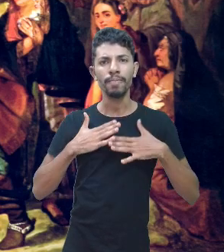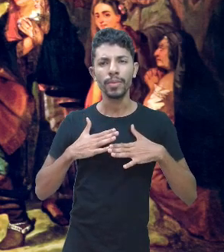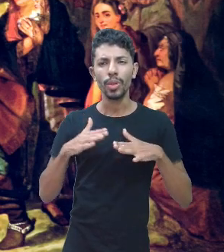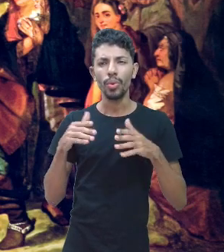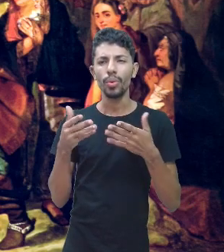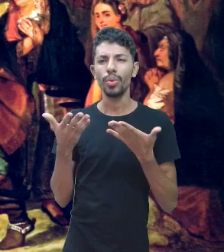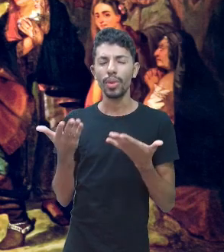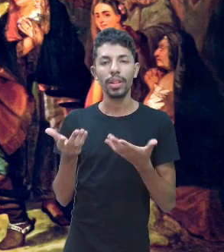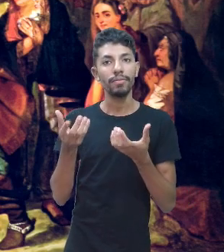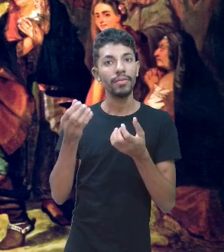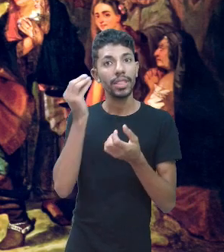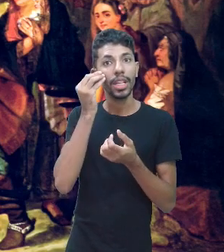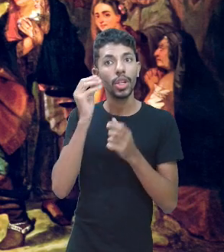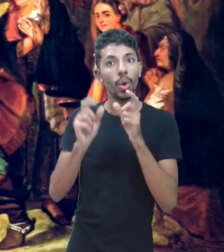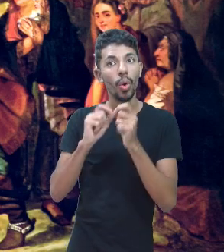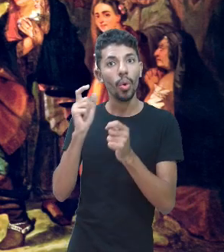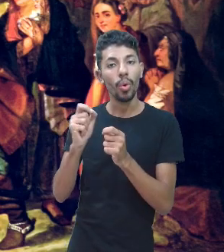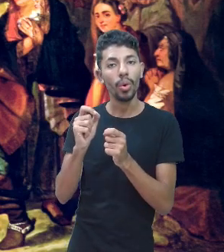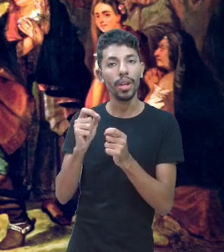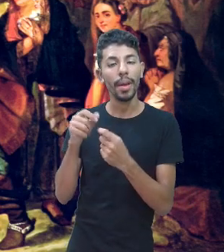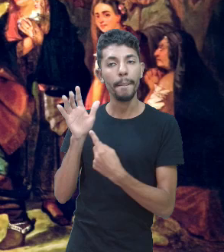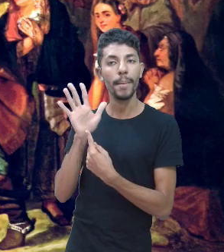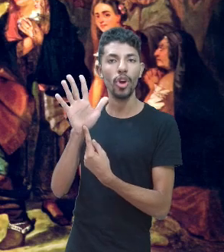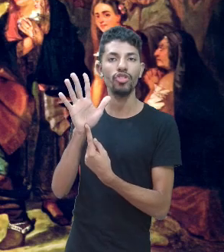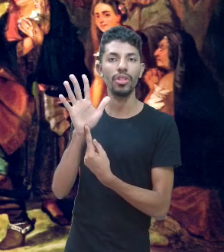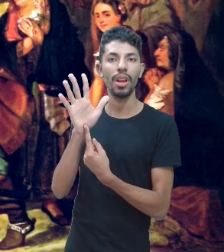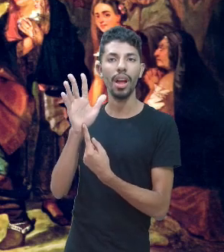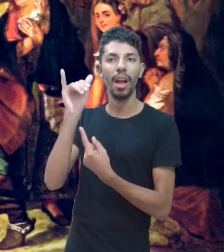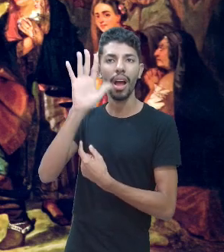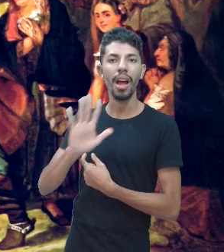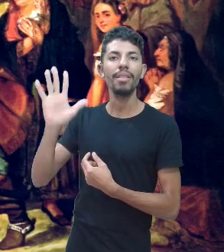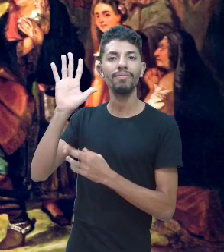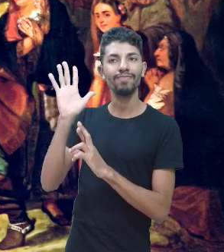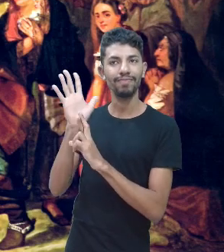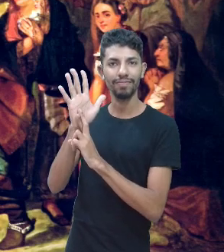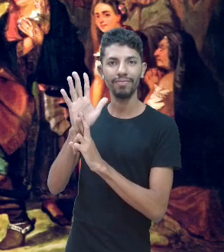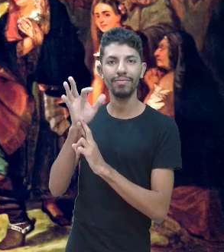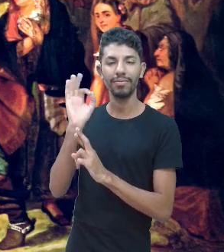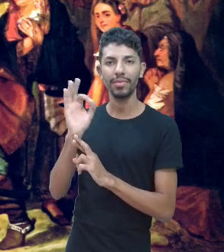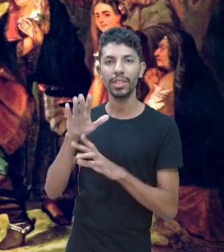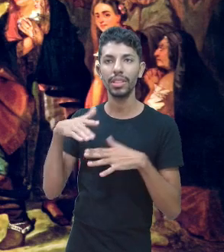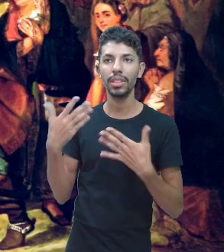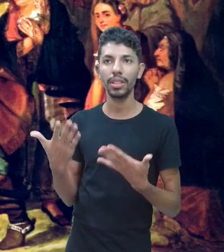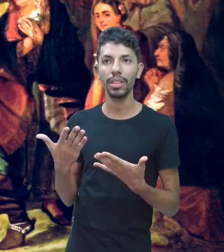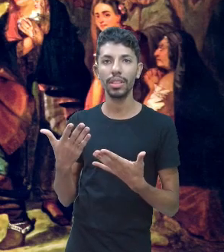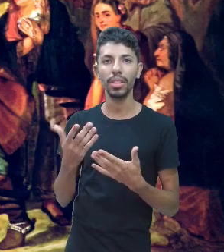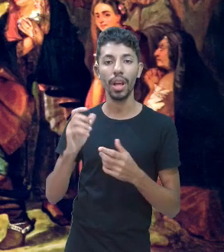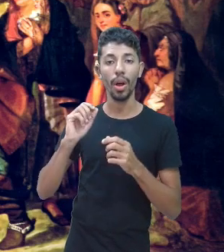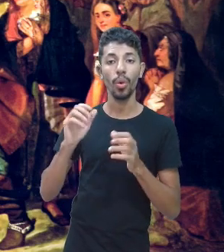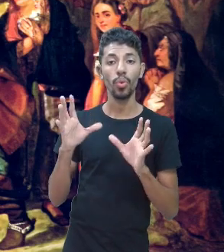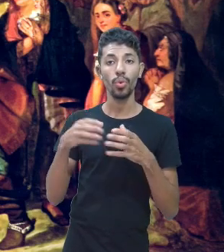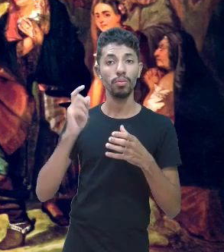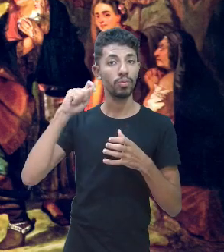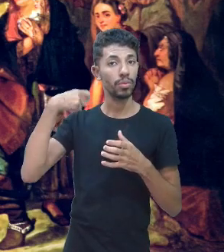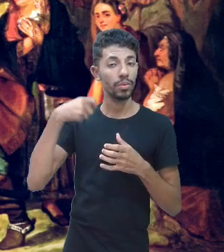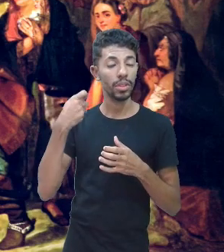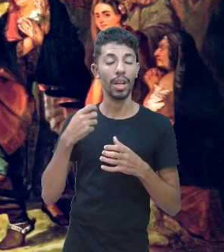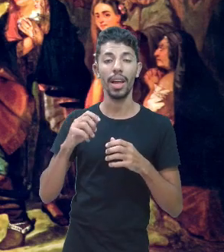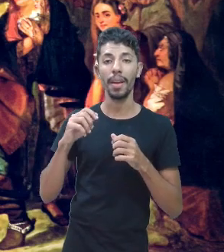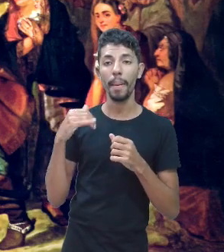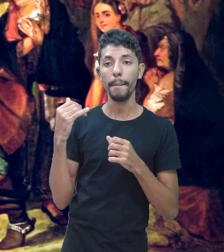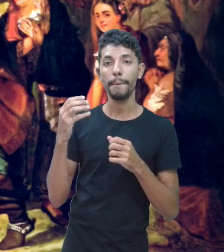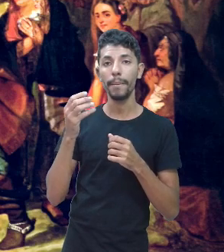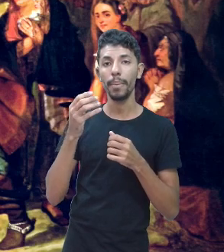justamente representar isso nessa imagem. Né? Essa obra ela foi contratada pelo Senado Imperial Brasileiro justamente